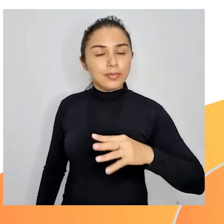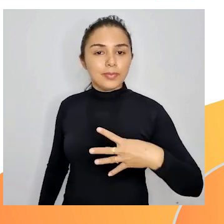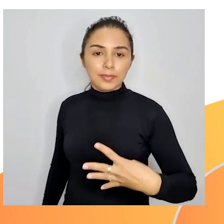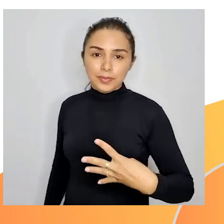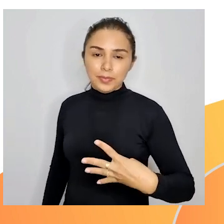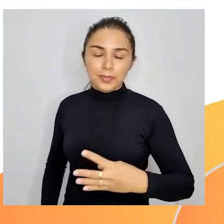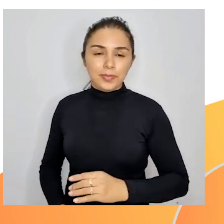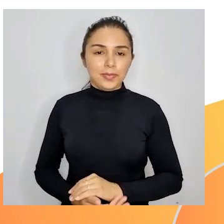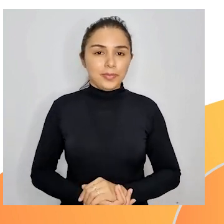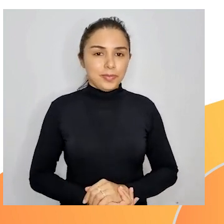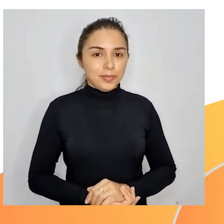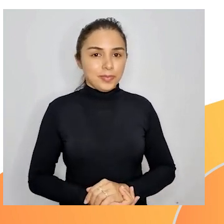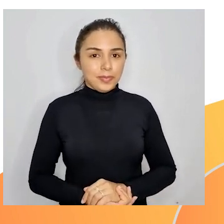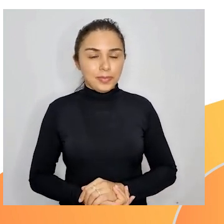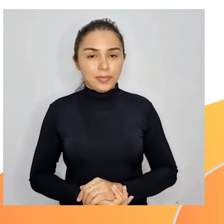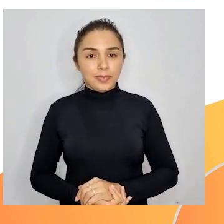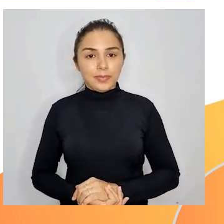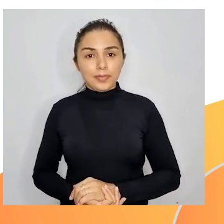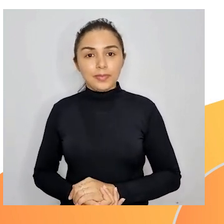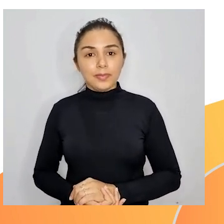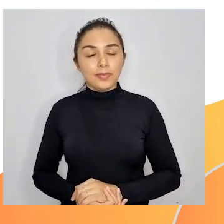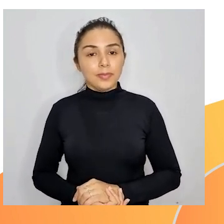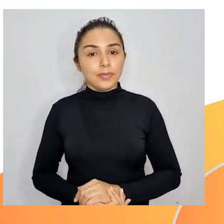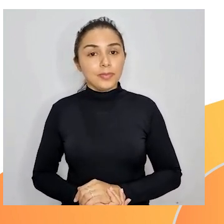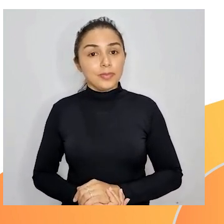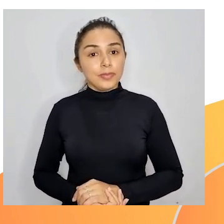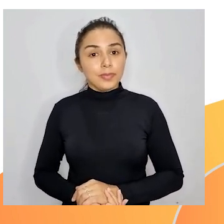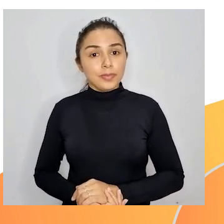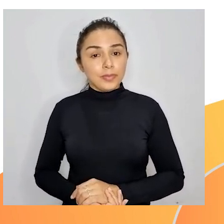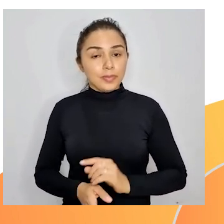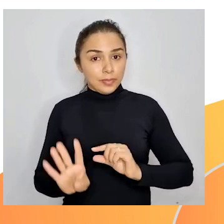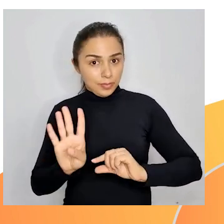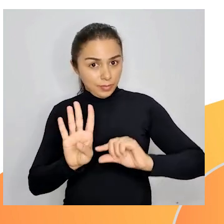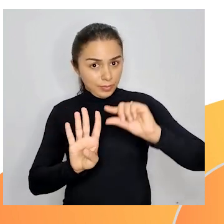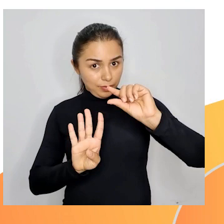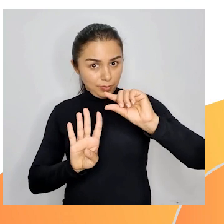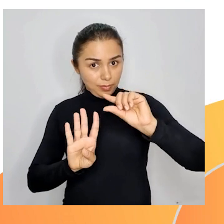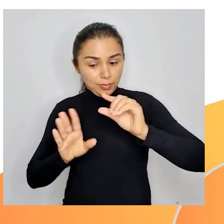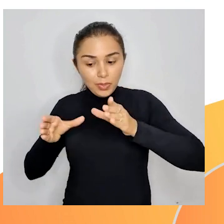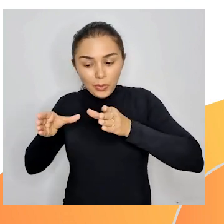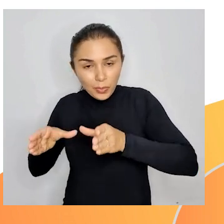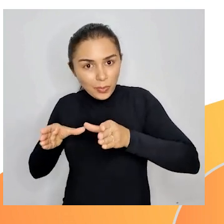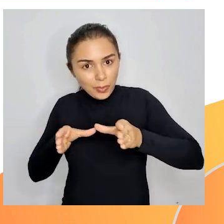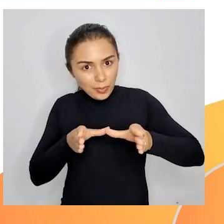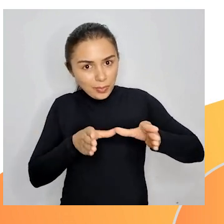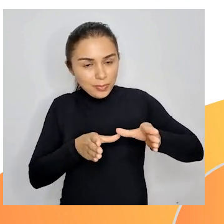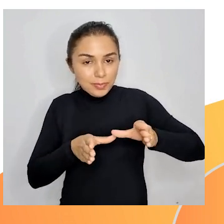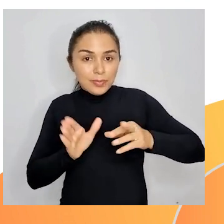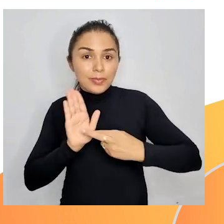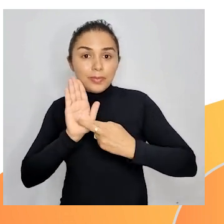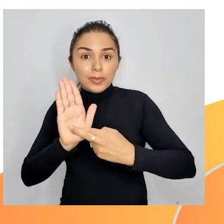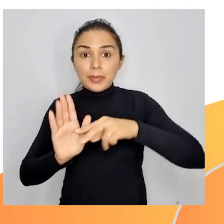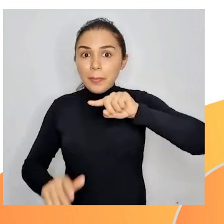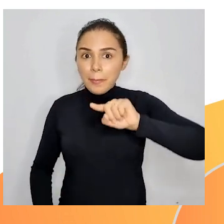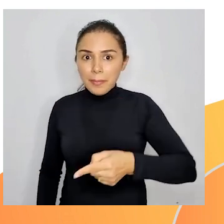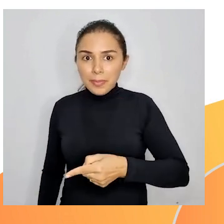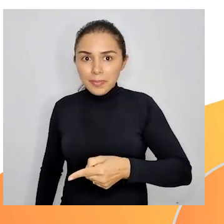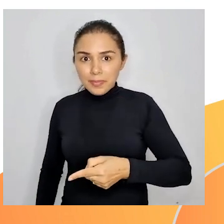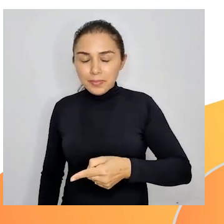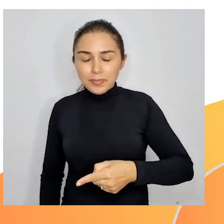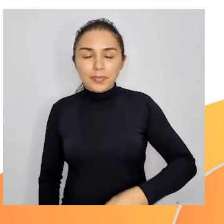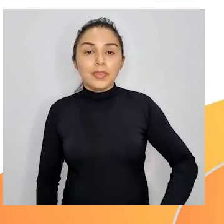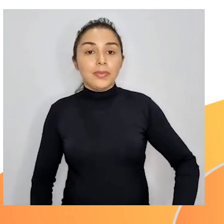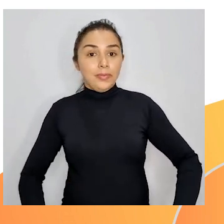centenas. Vamos, então, para a unidade de milhar. 9 menos 6. Ainda com o auxílio do